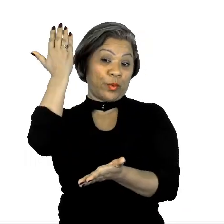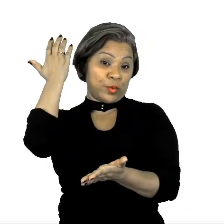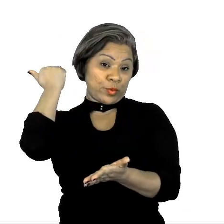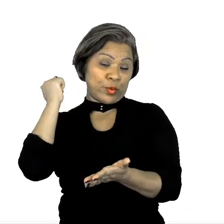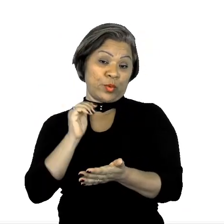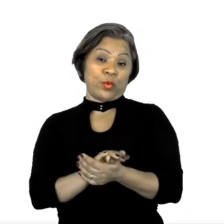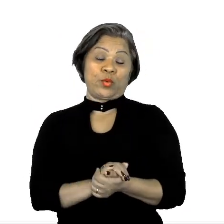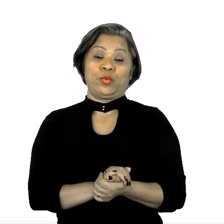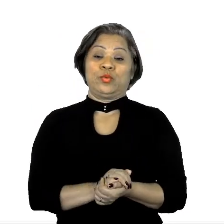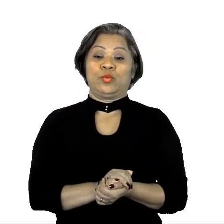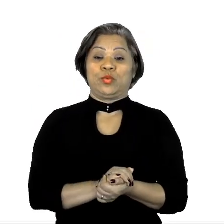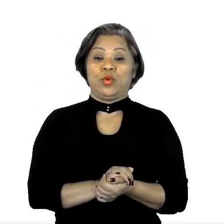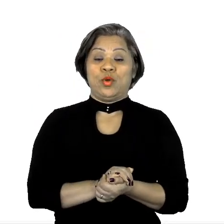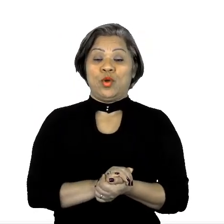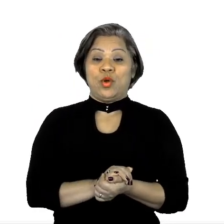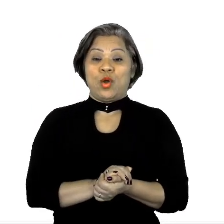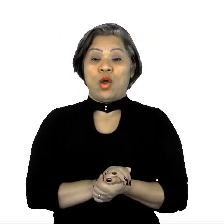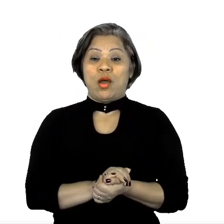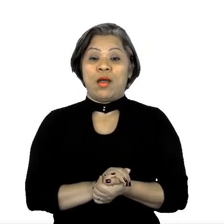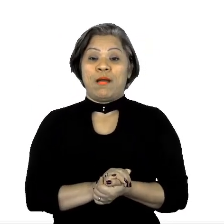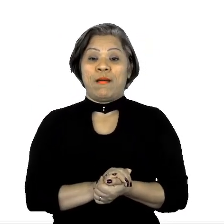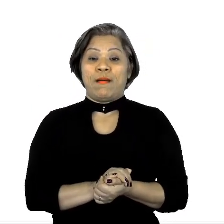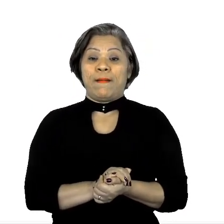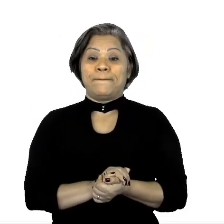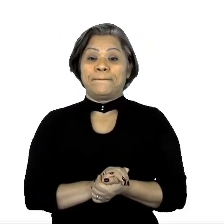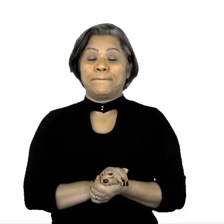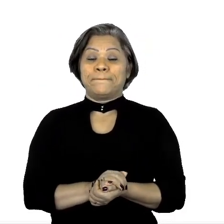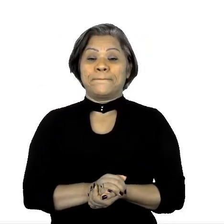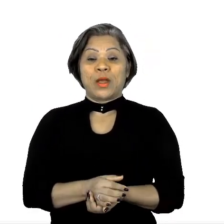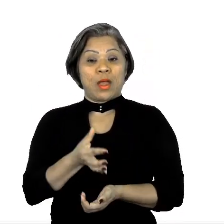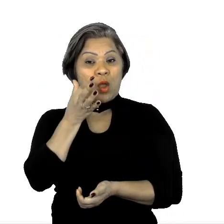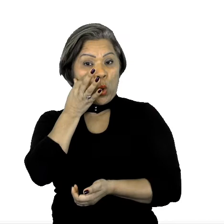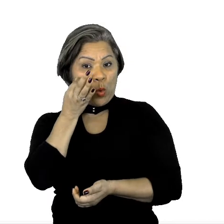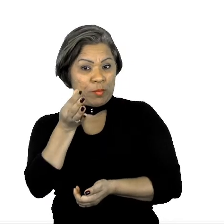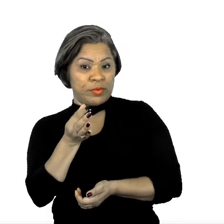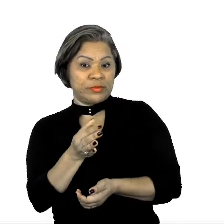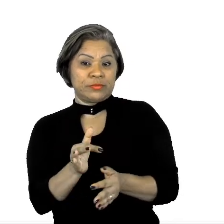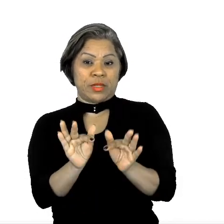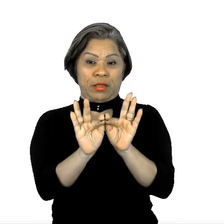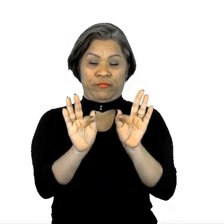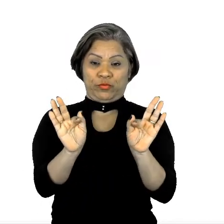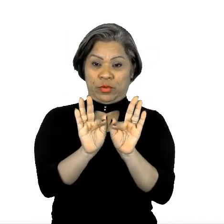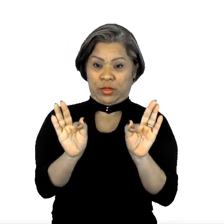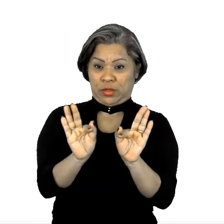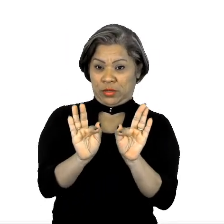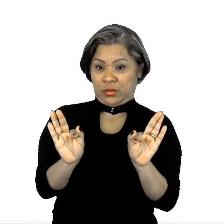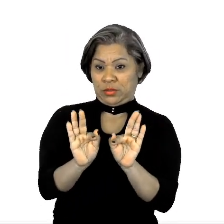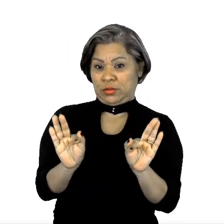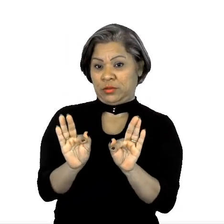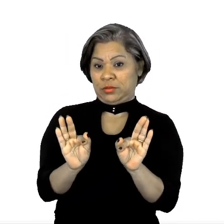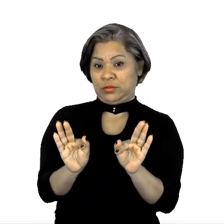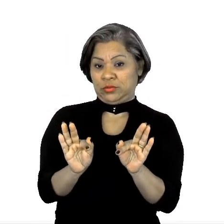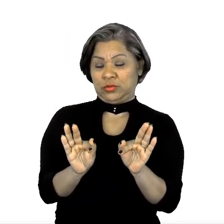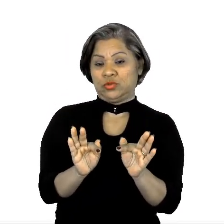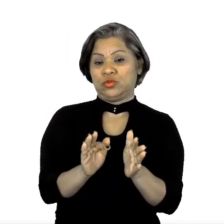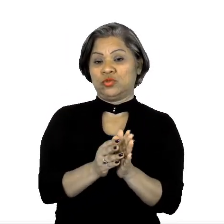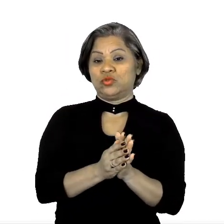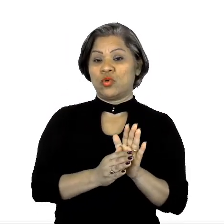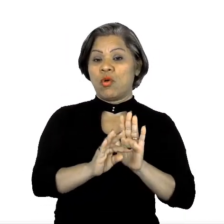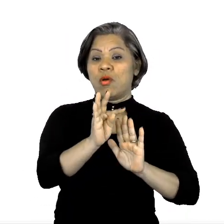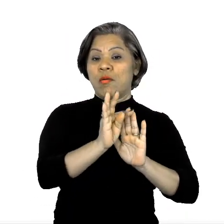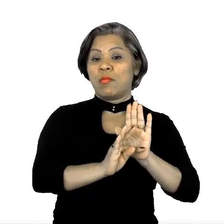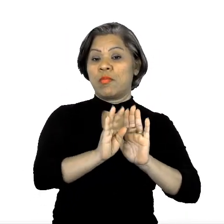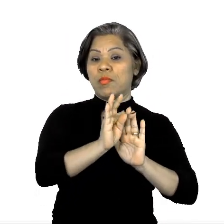indicativo, observe os trechos retirados do relatório, identifique os verbos e indique em